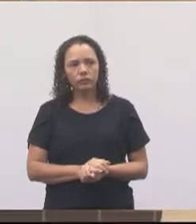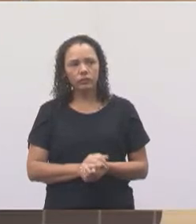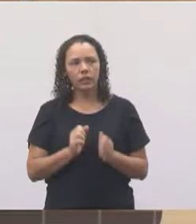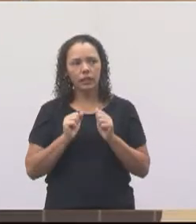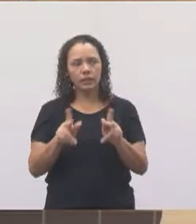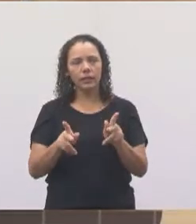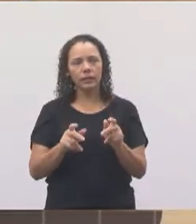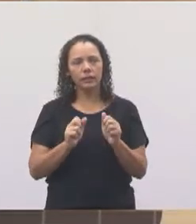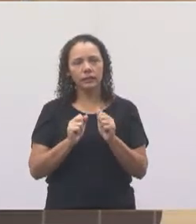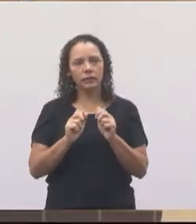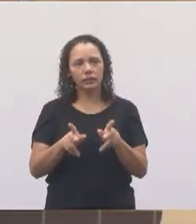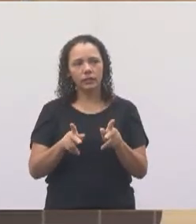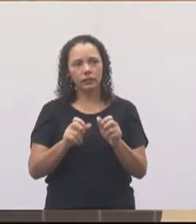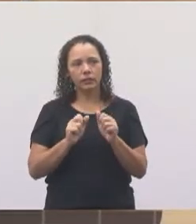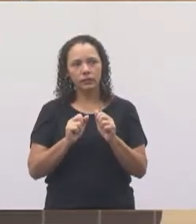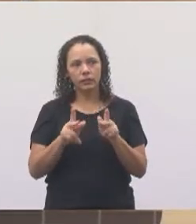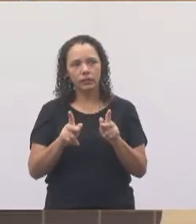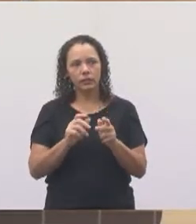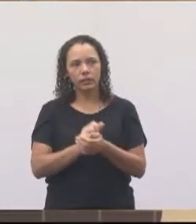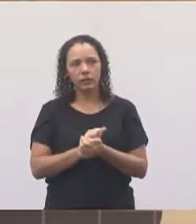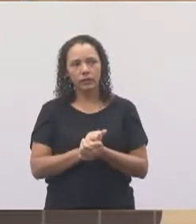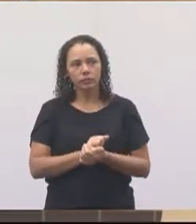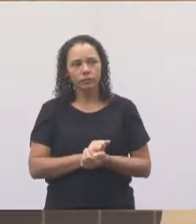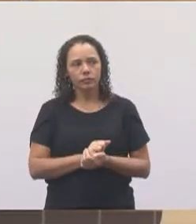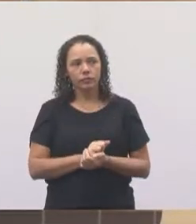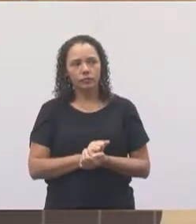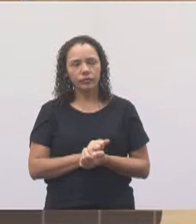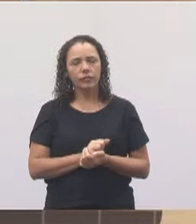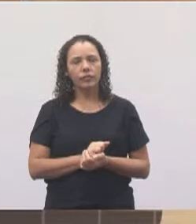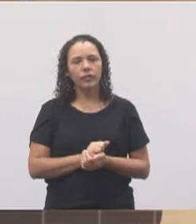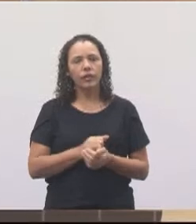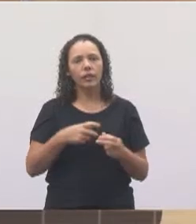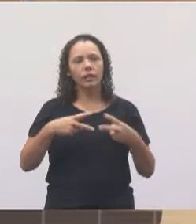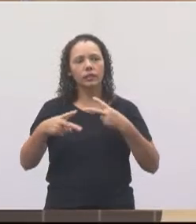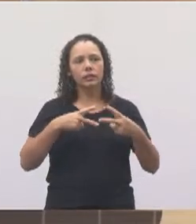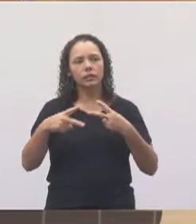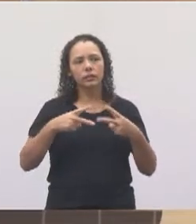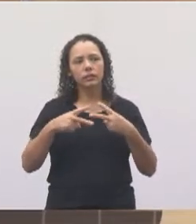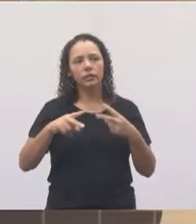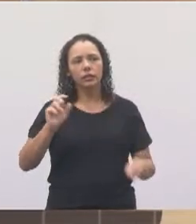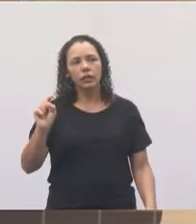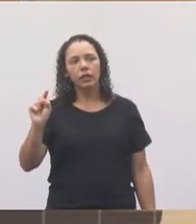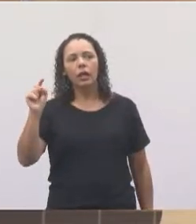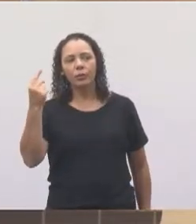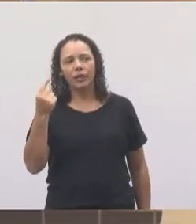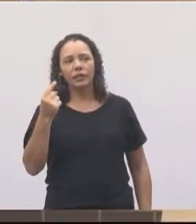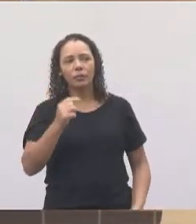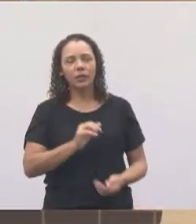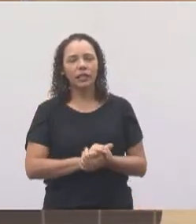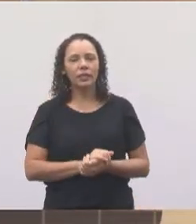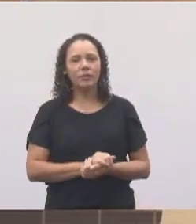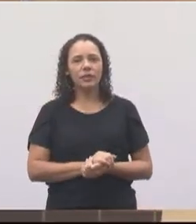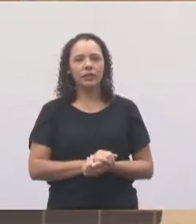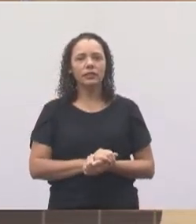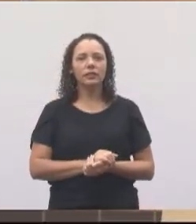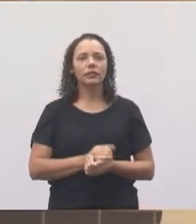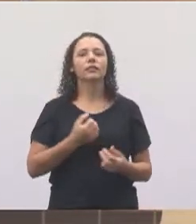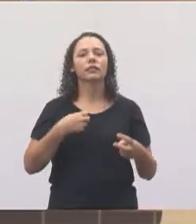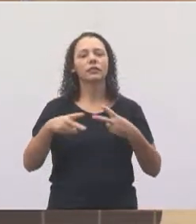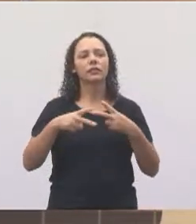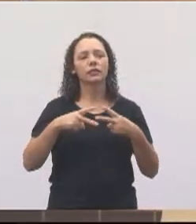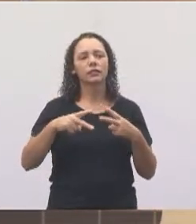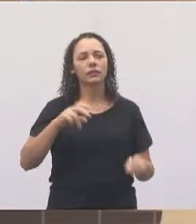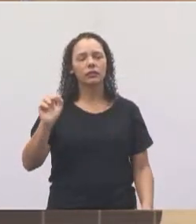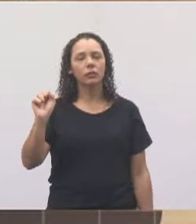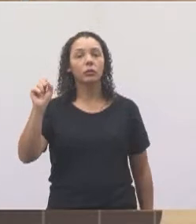previdenciária sobre proventos de aposentadoria de servidor público. E São José é mais crítico ainda. Lá, acima de um salário mínimo, já